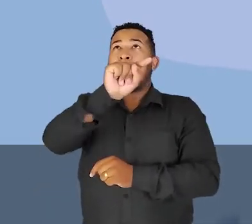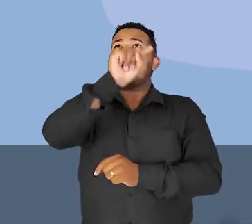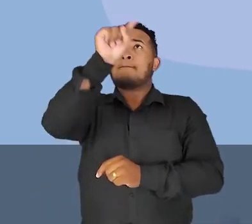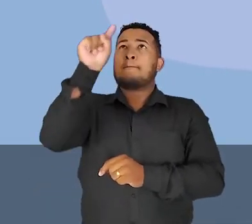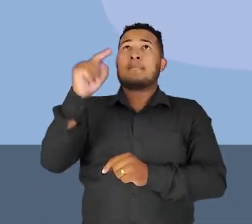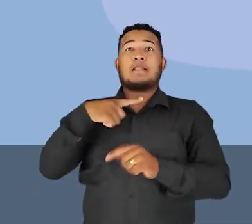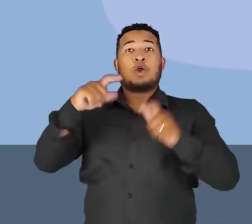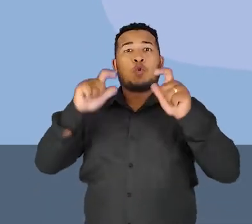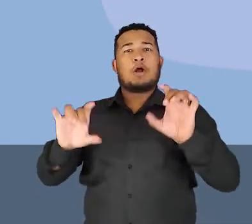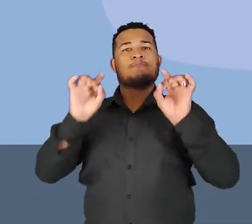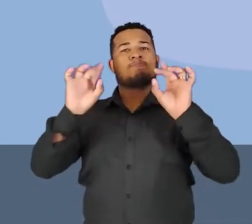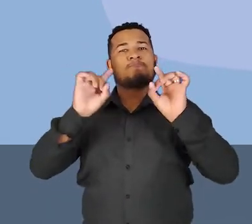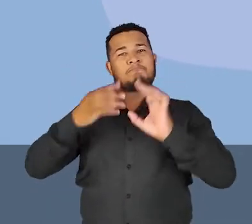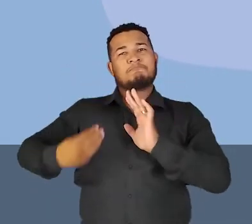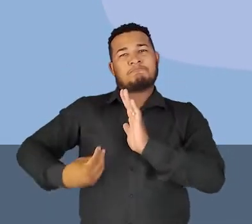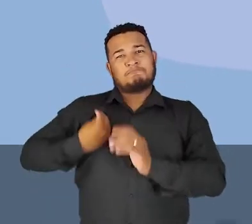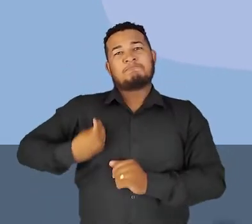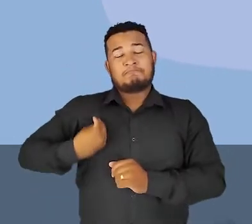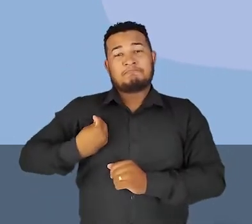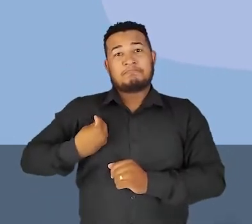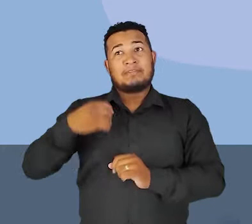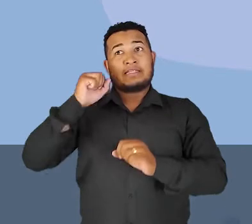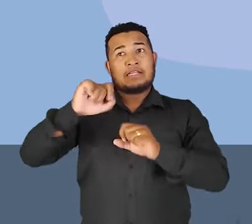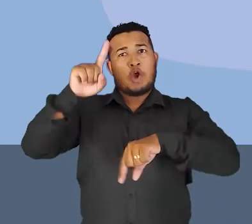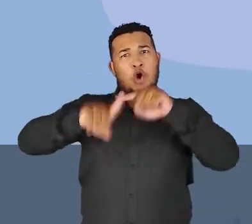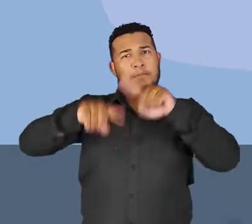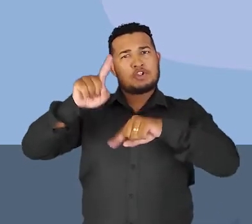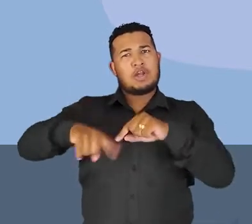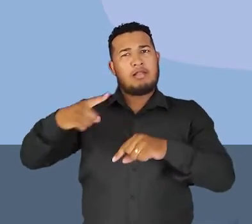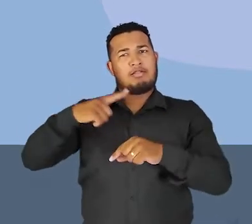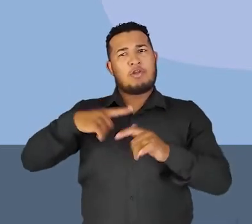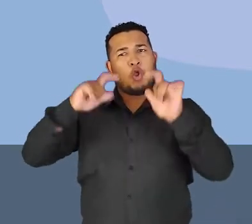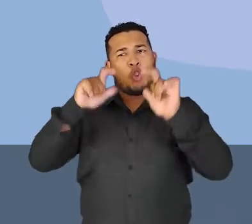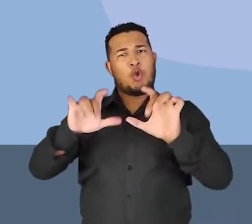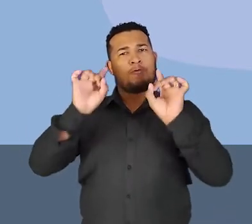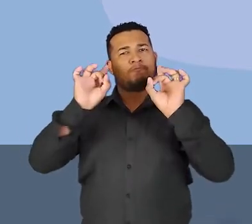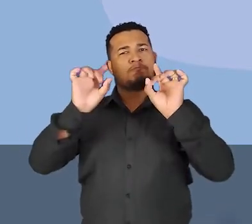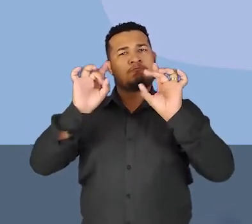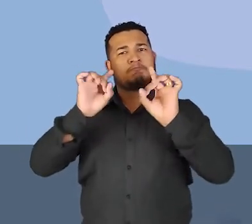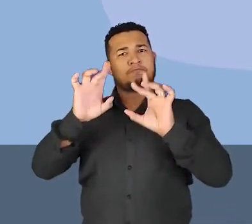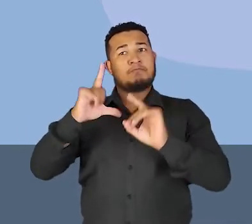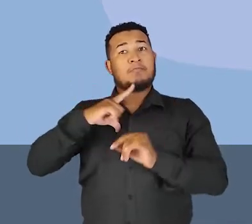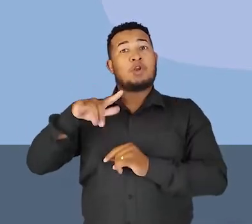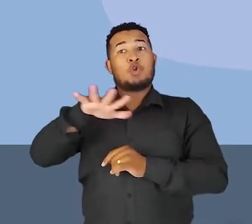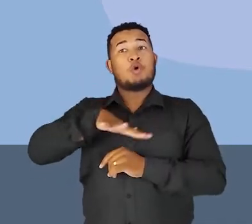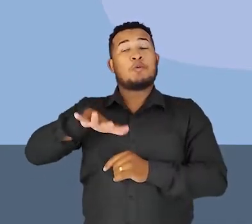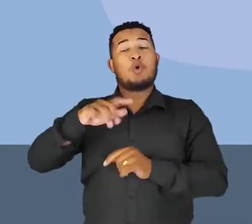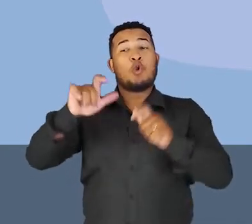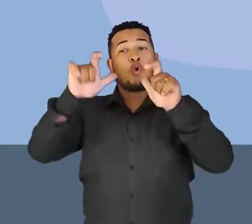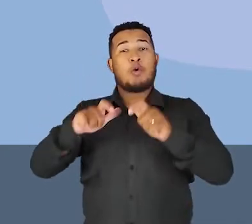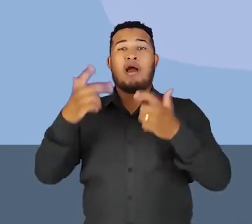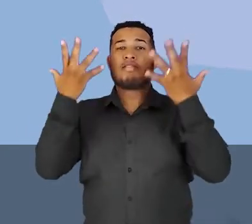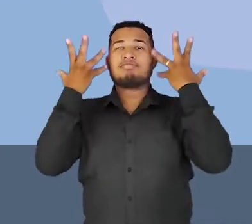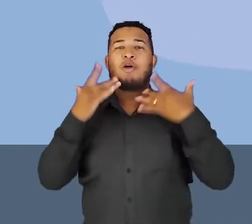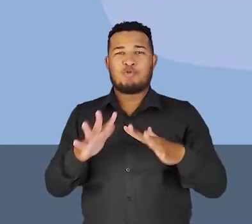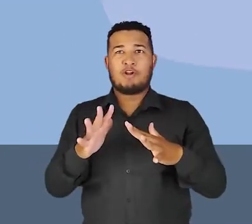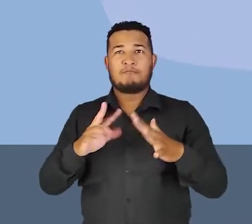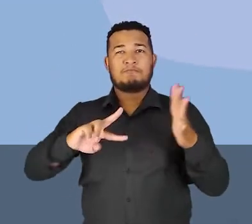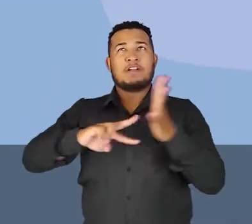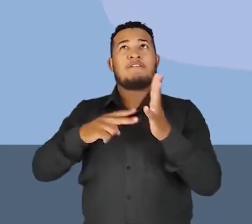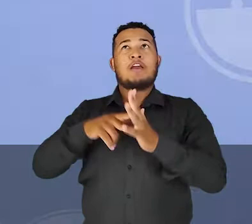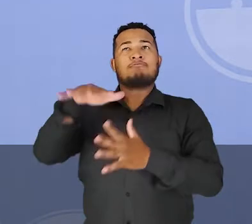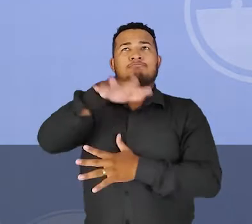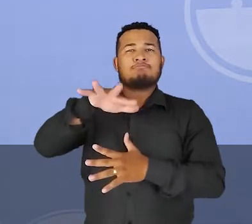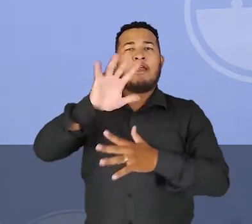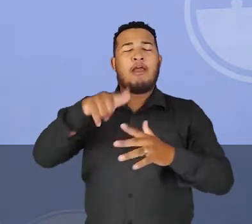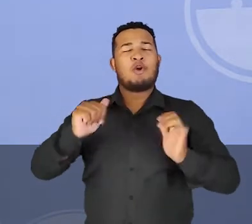que pertencia a ele. E quando esse objeto estivesse nesse lugar próprio, que ele chamou de lugar natural, esse objeto estaria em